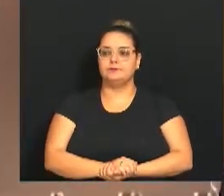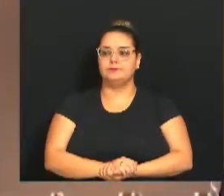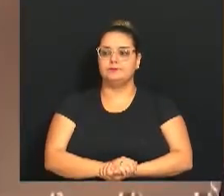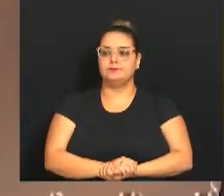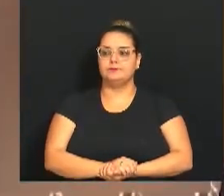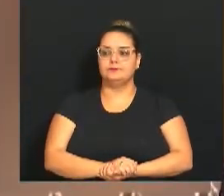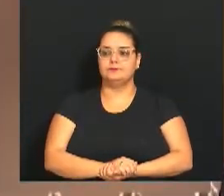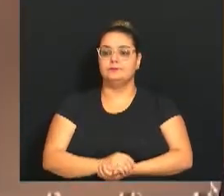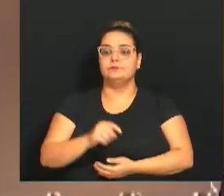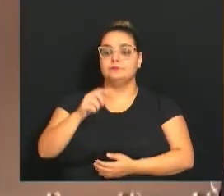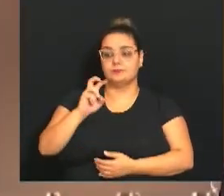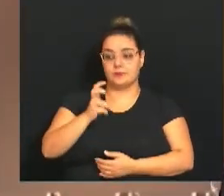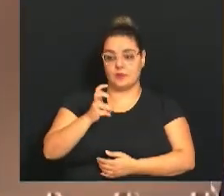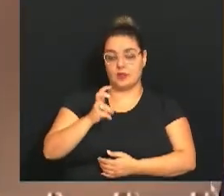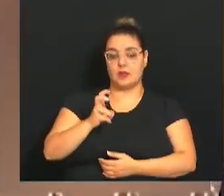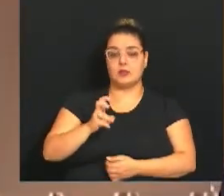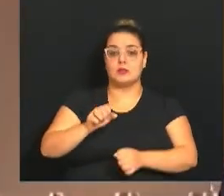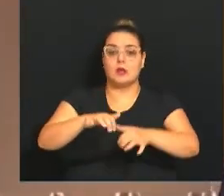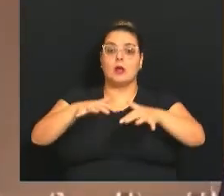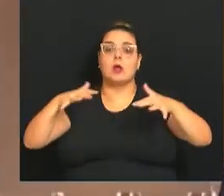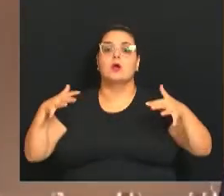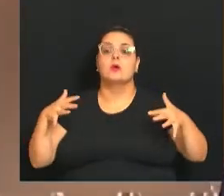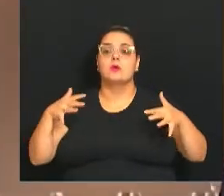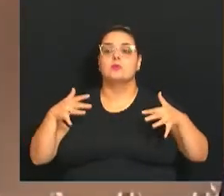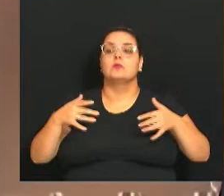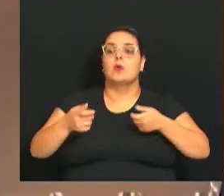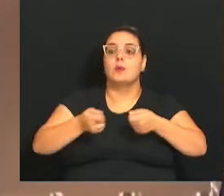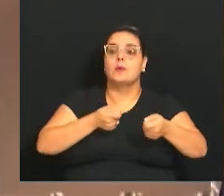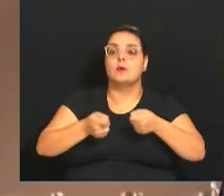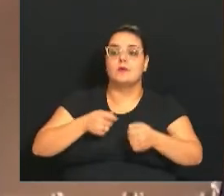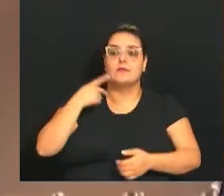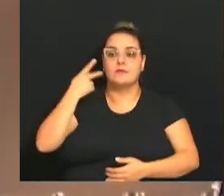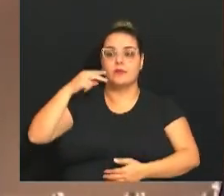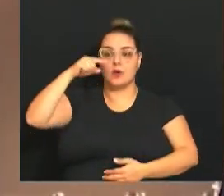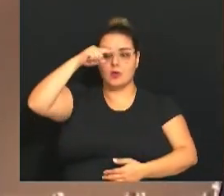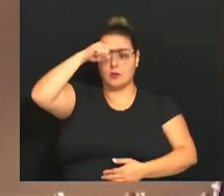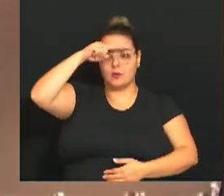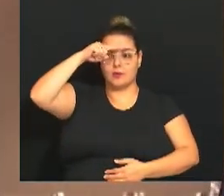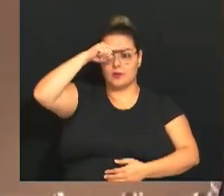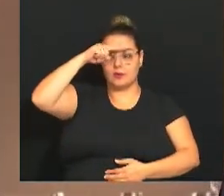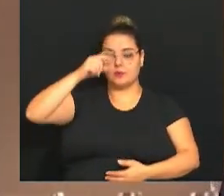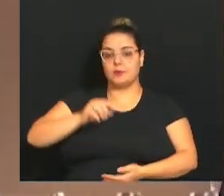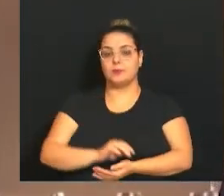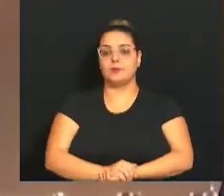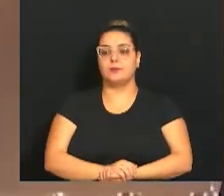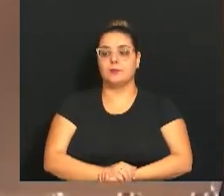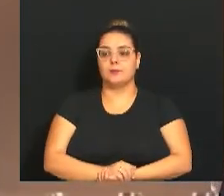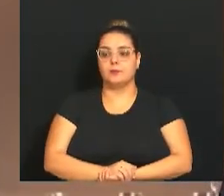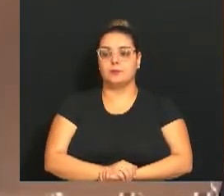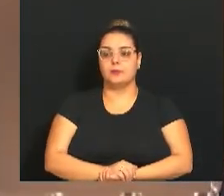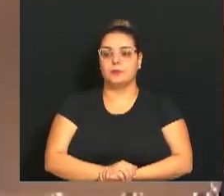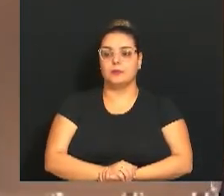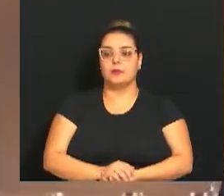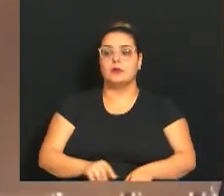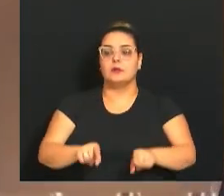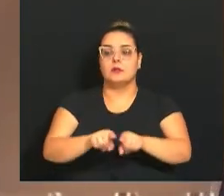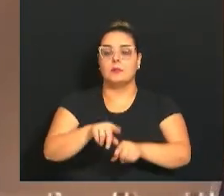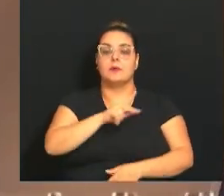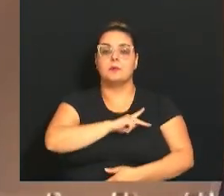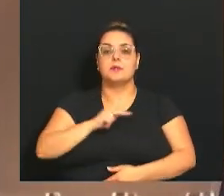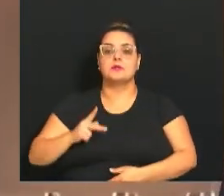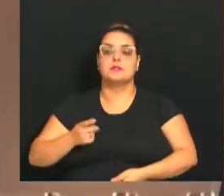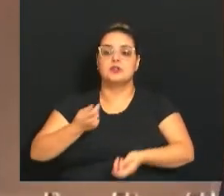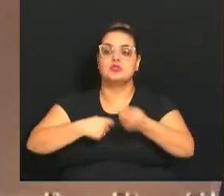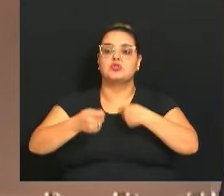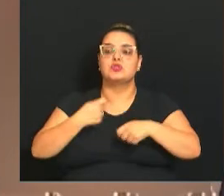A 5ª audiência pública foi comandada pelo vereador Felipe Marchese, que também preside a Comissão de Administração